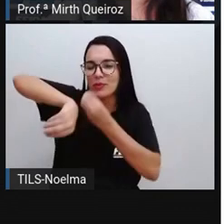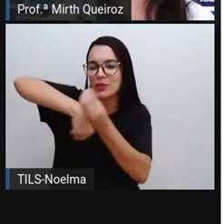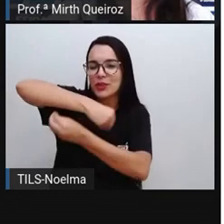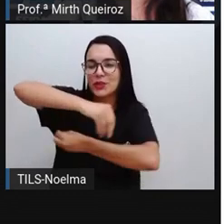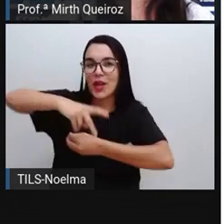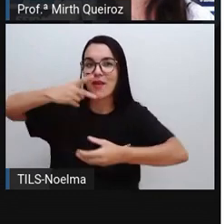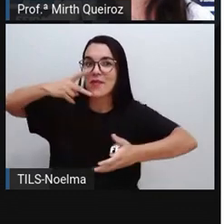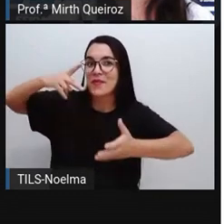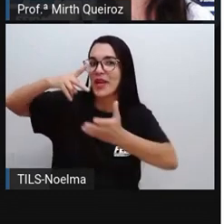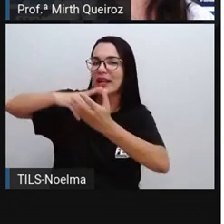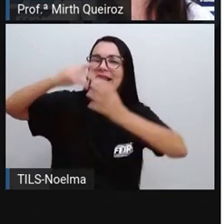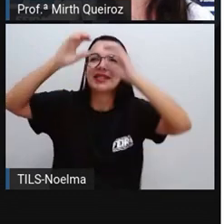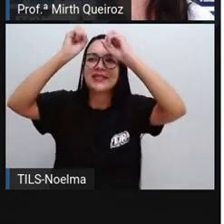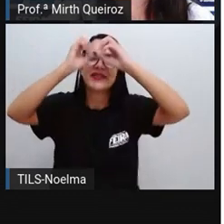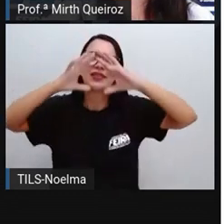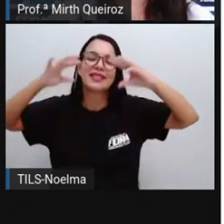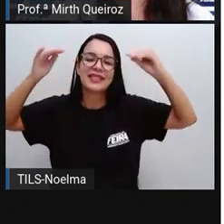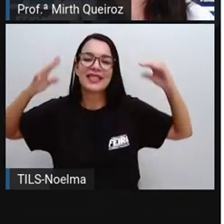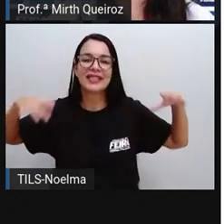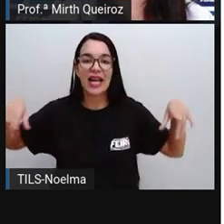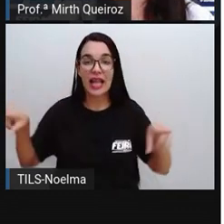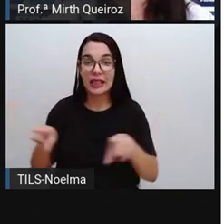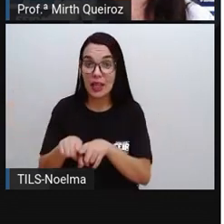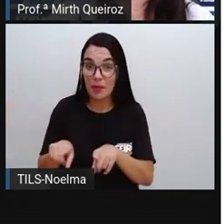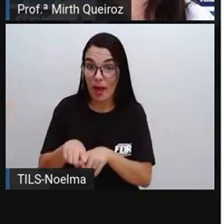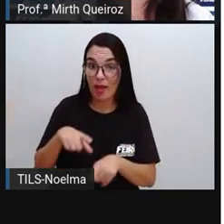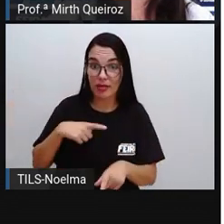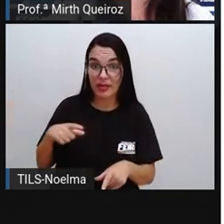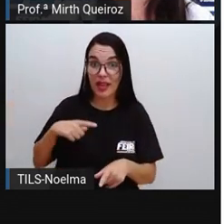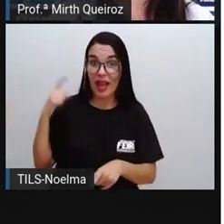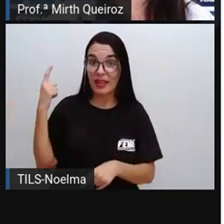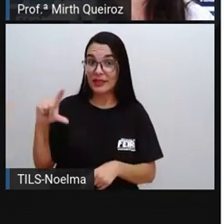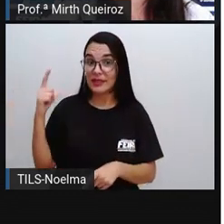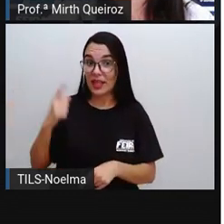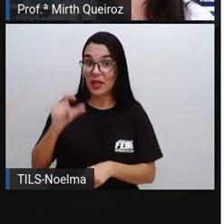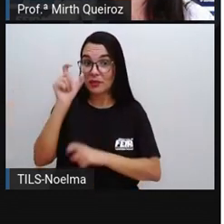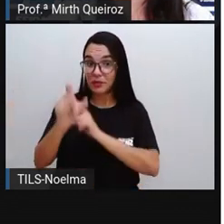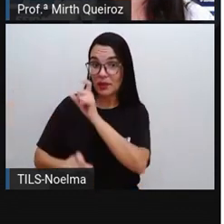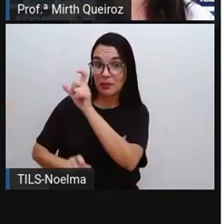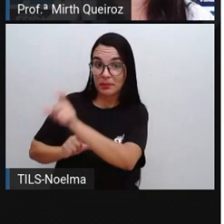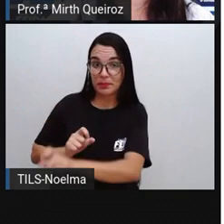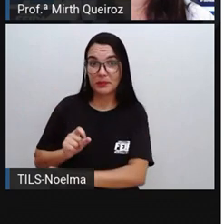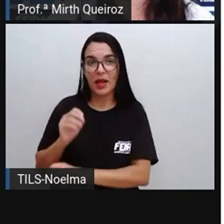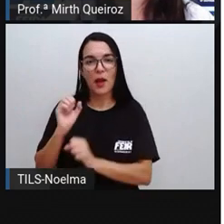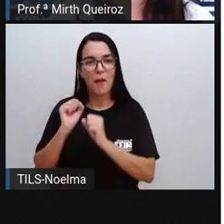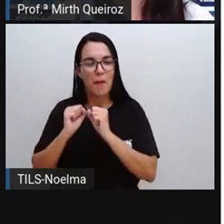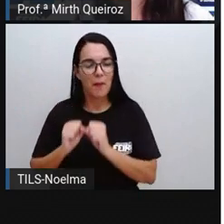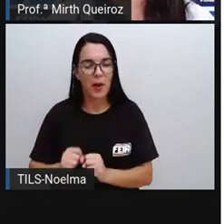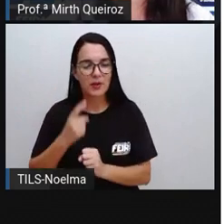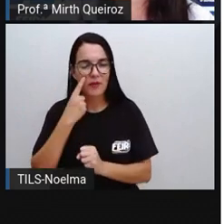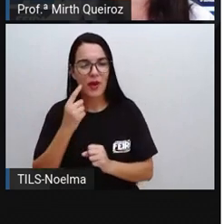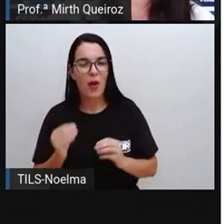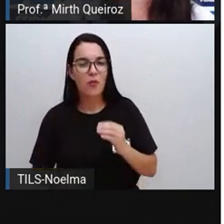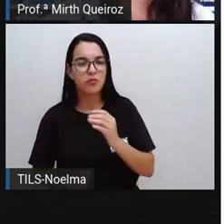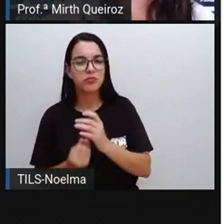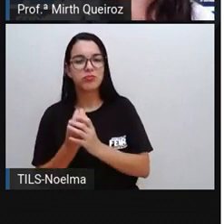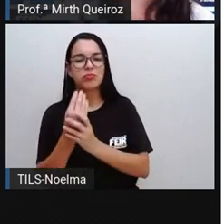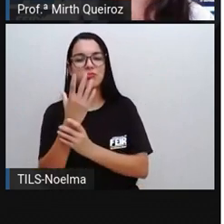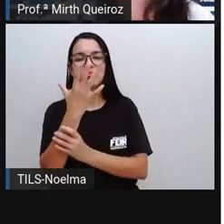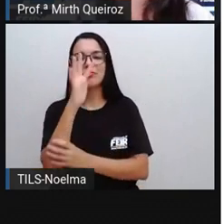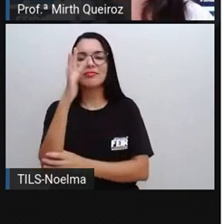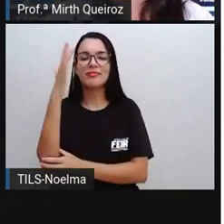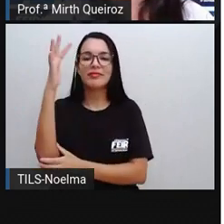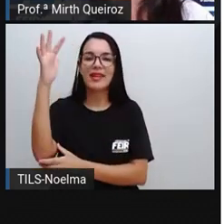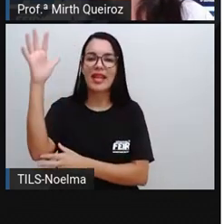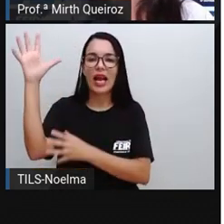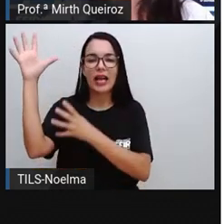fantasia, trazendo à cena personagens clássicos da literatura infantil. Durante o livro vocês vão poder observar que aí vai entrar na história